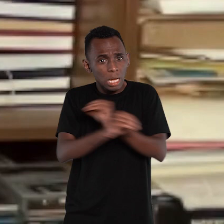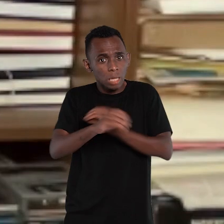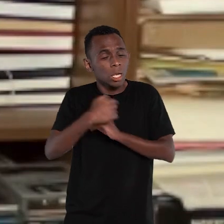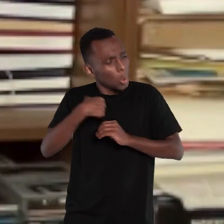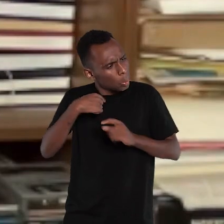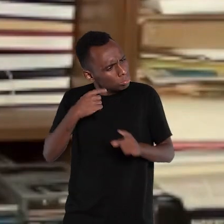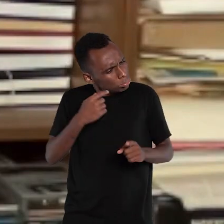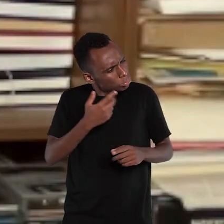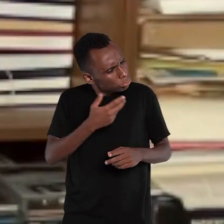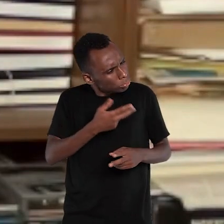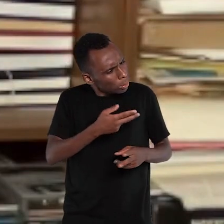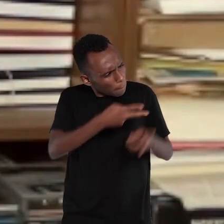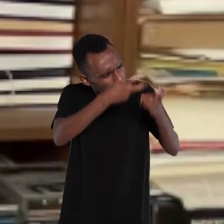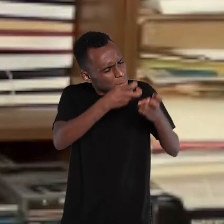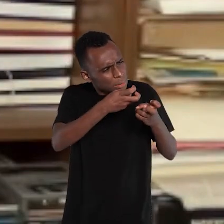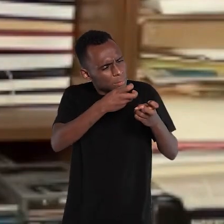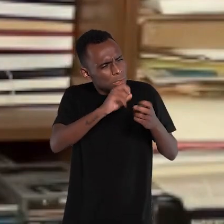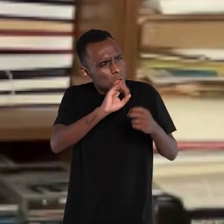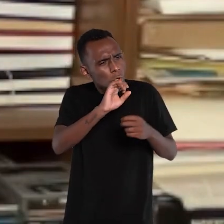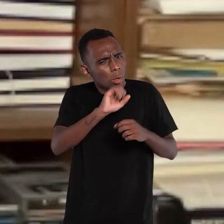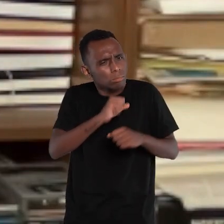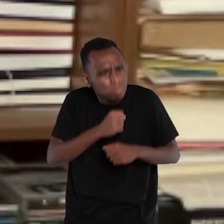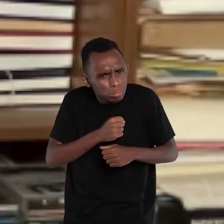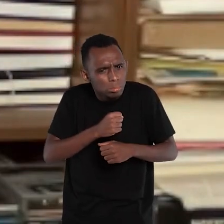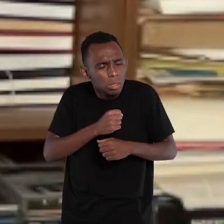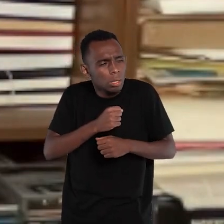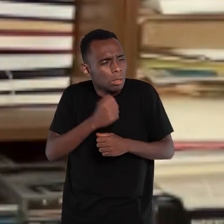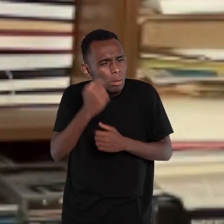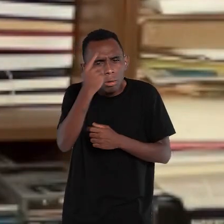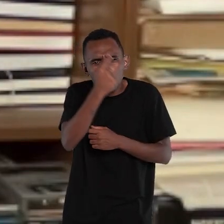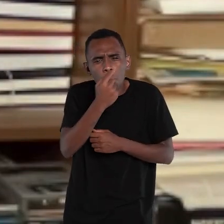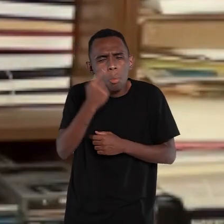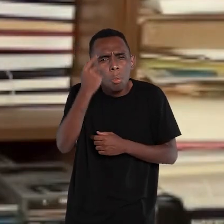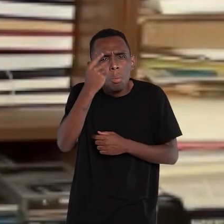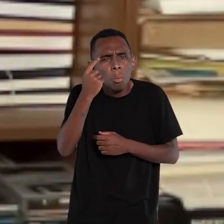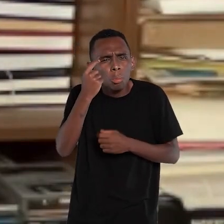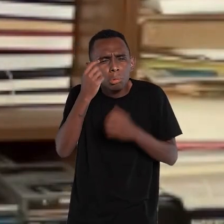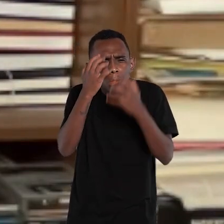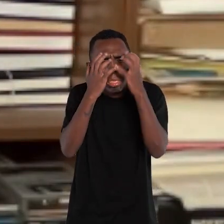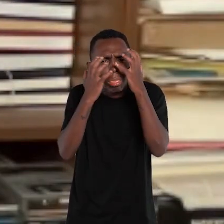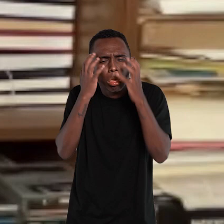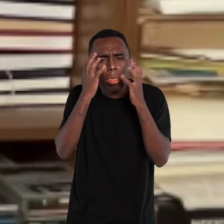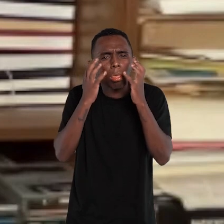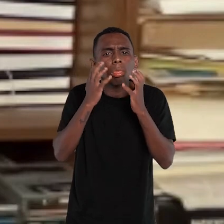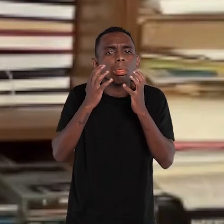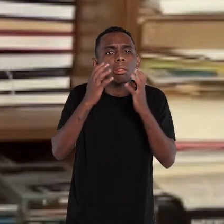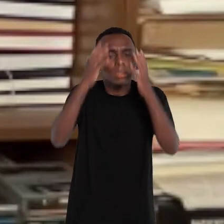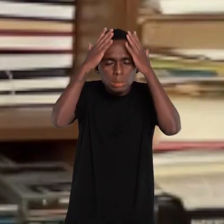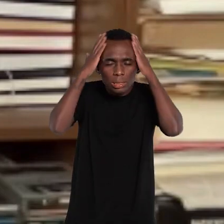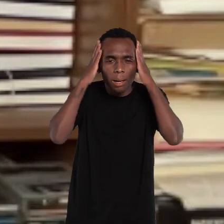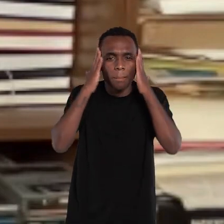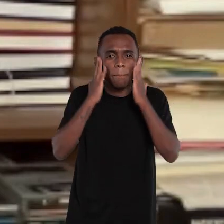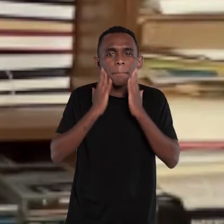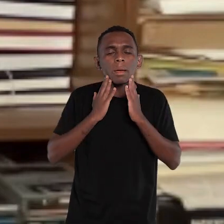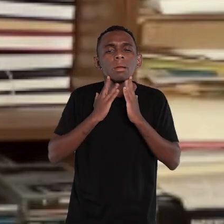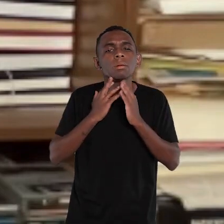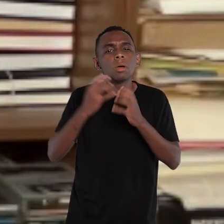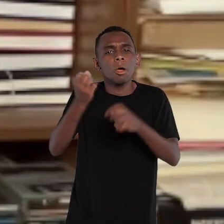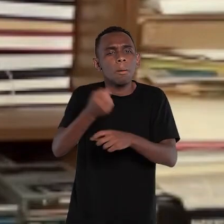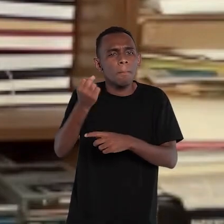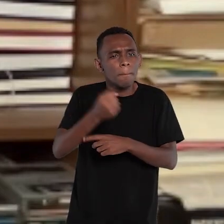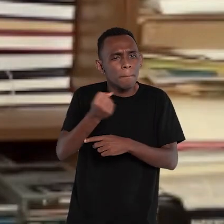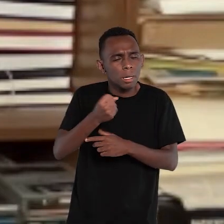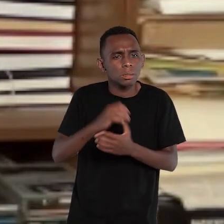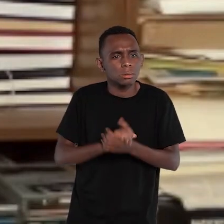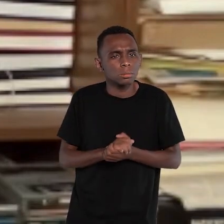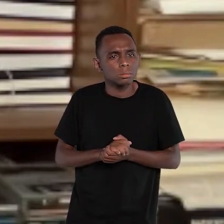que o reconheci na hora. Só estava um pouco encurvado. Seu rosto era um crochê de rugas e seus cabelos brancos e ralos.